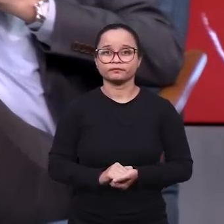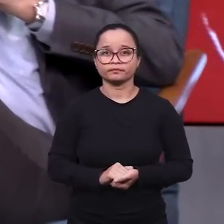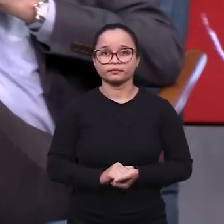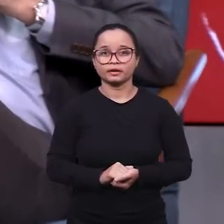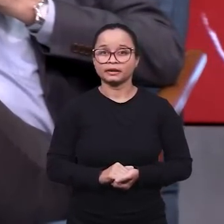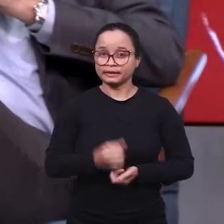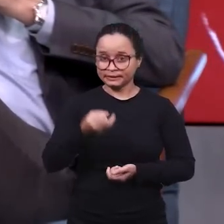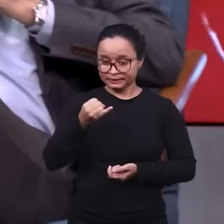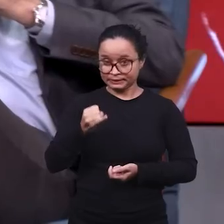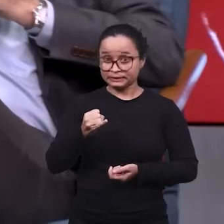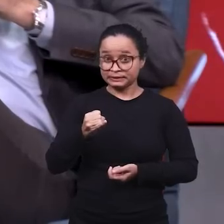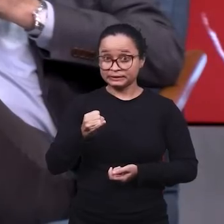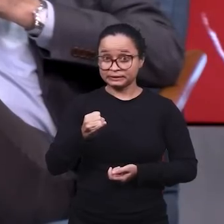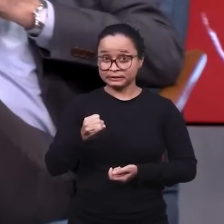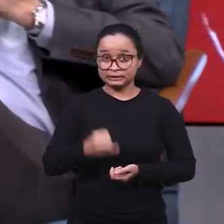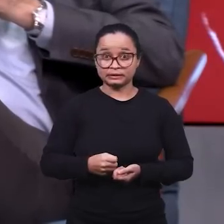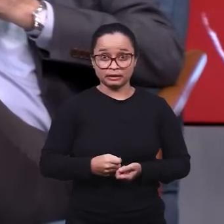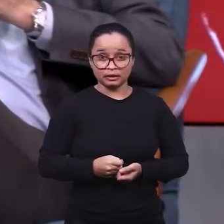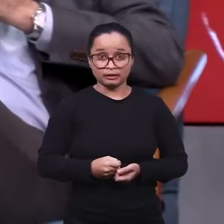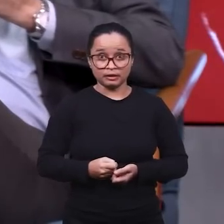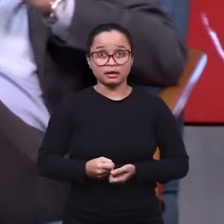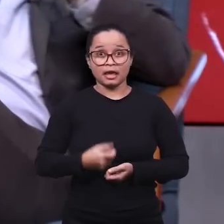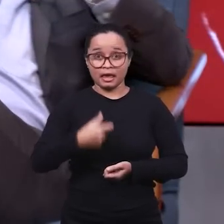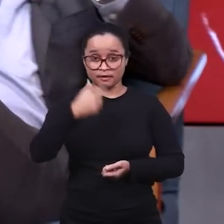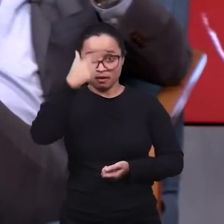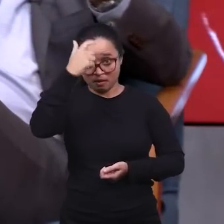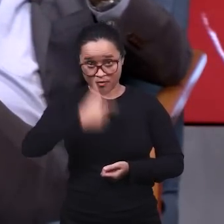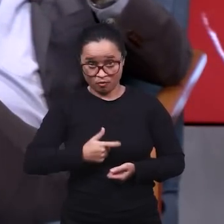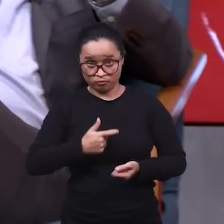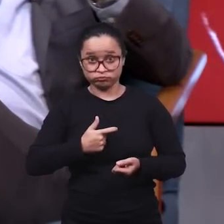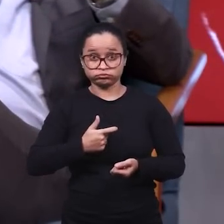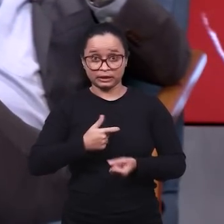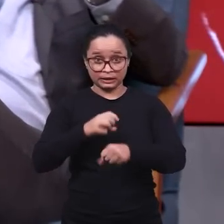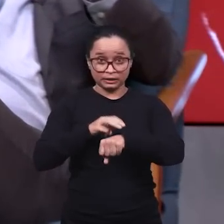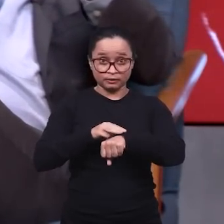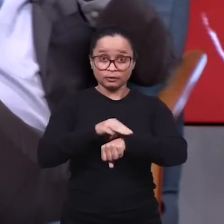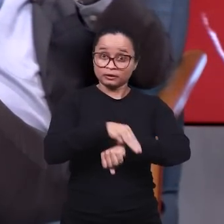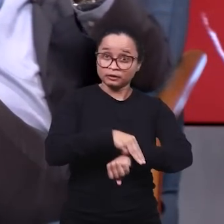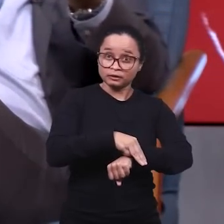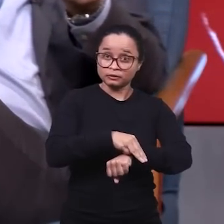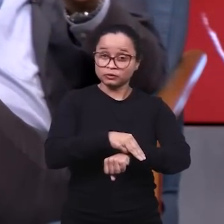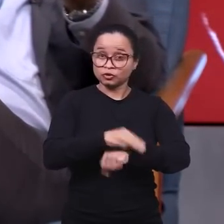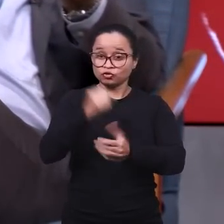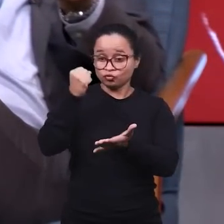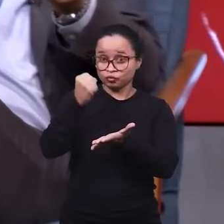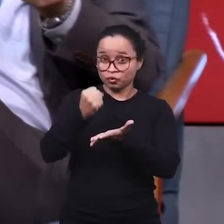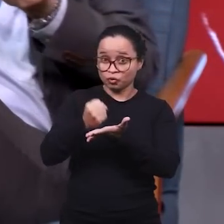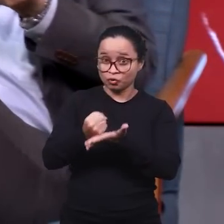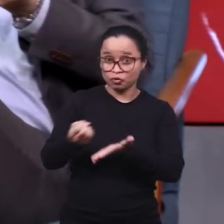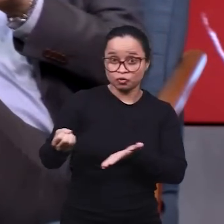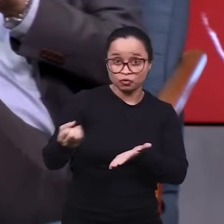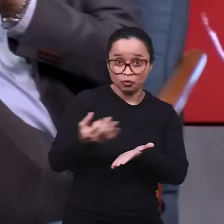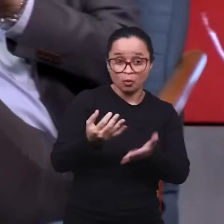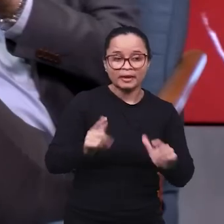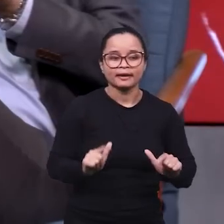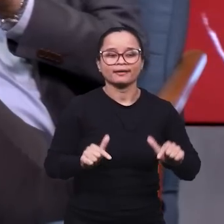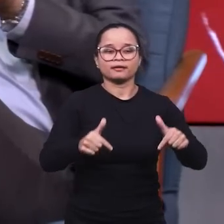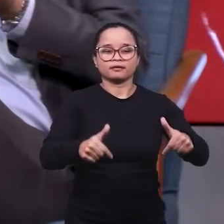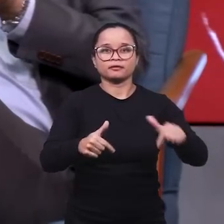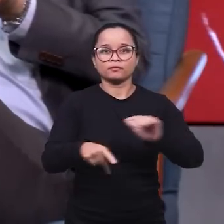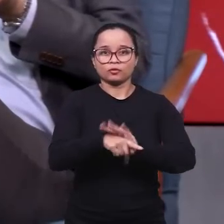Se eu sou ministro de um novo pacto, ou seja, a operação do Espírito no